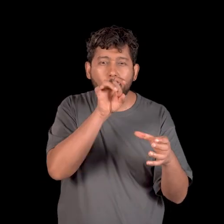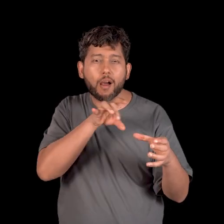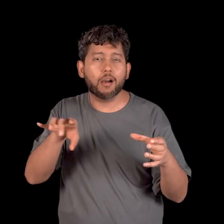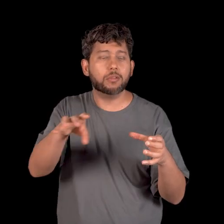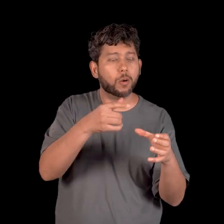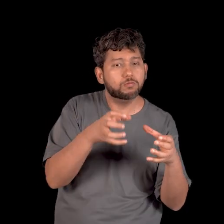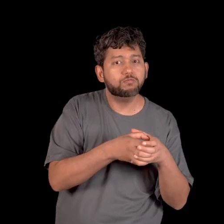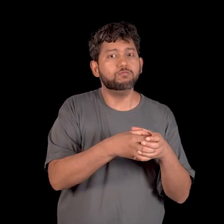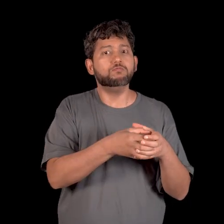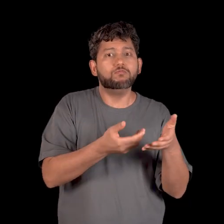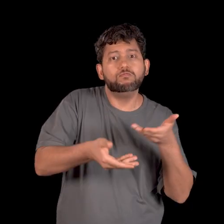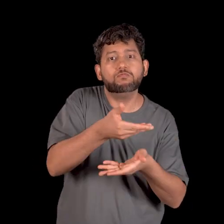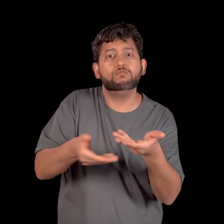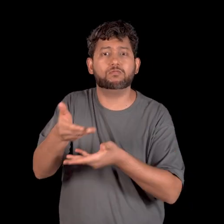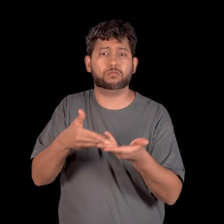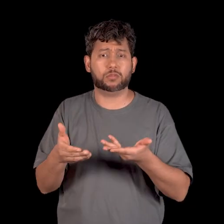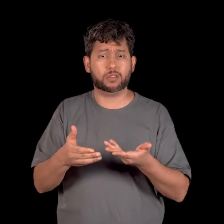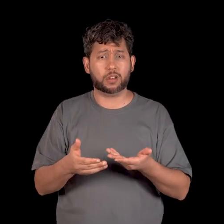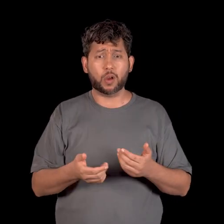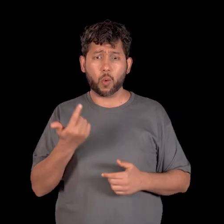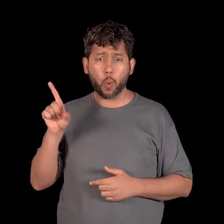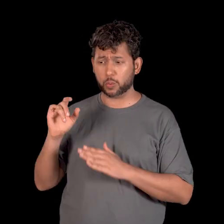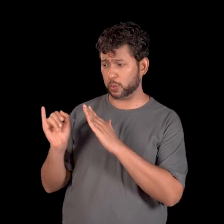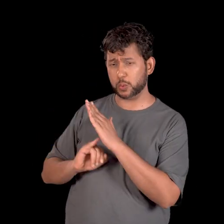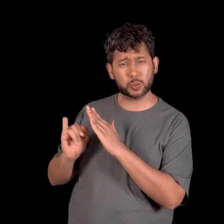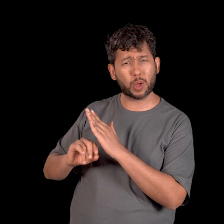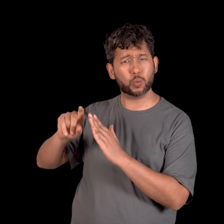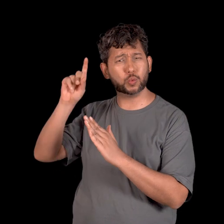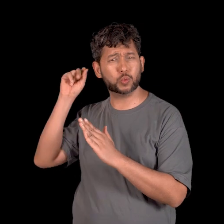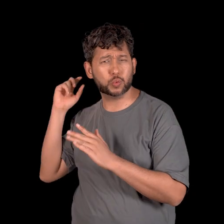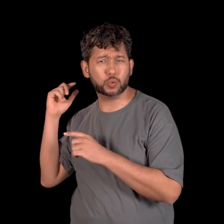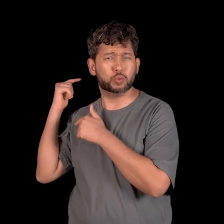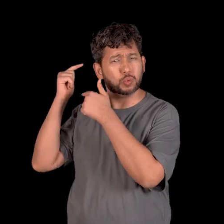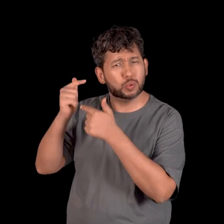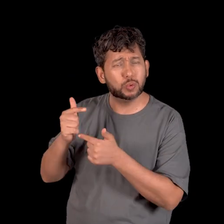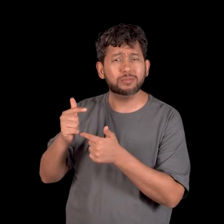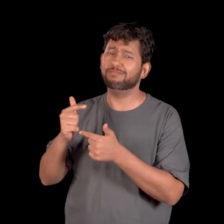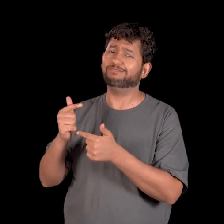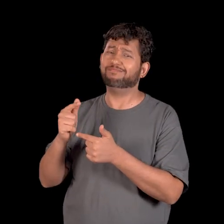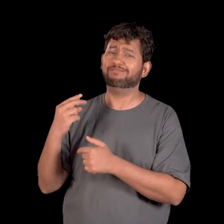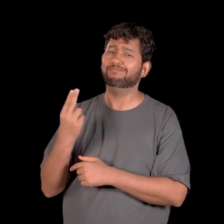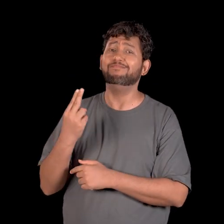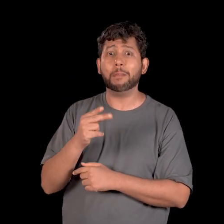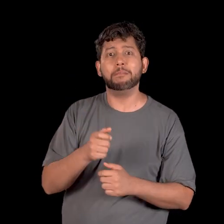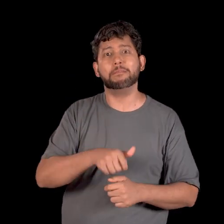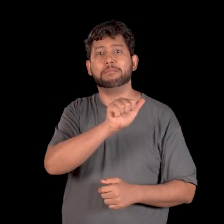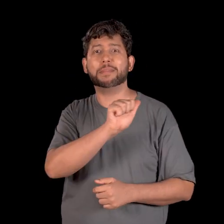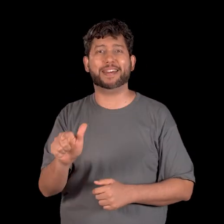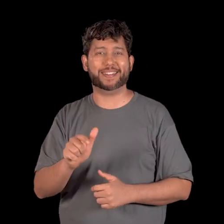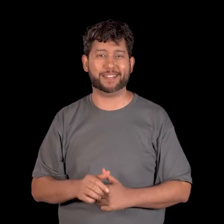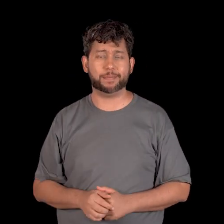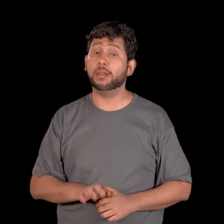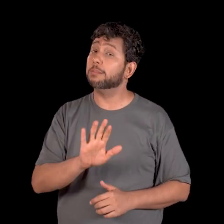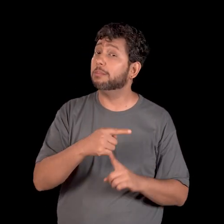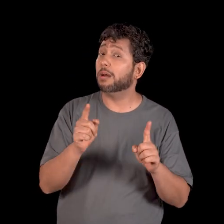capacidade de criar grupos de pessoas com afinidades, ação que é bem mais ágil em comparação às de instituições políticas tradicionais do Estado